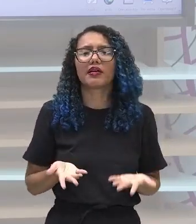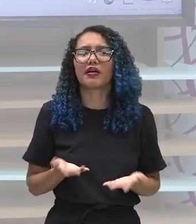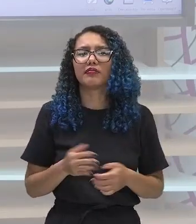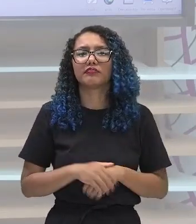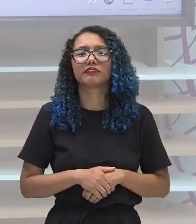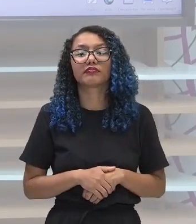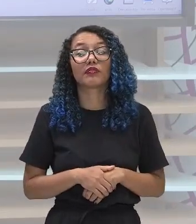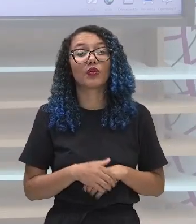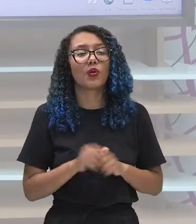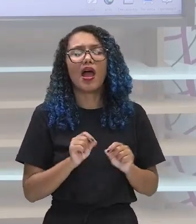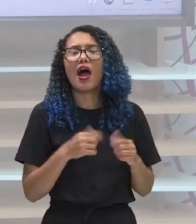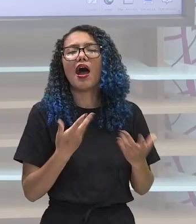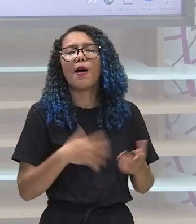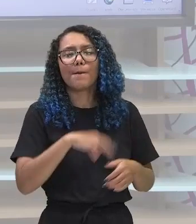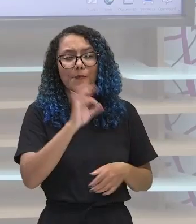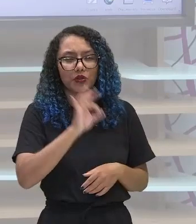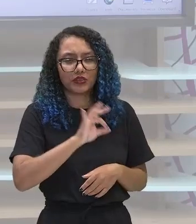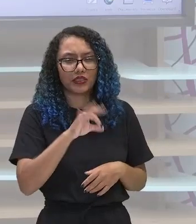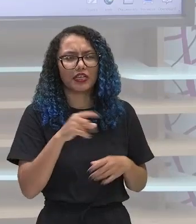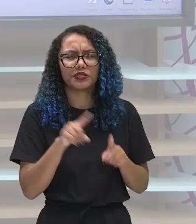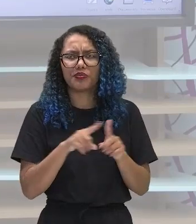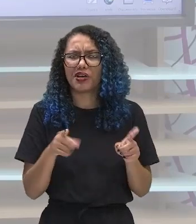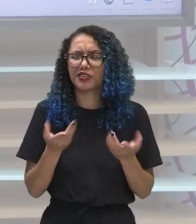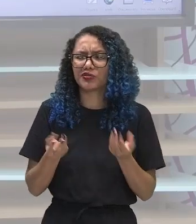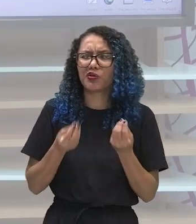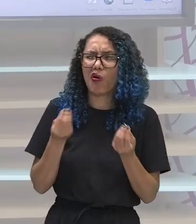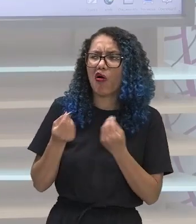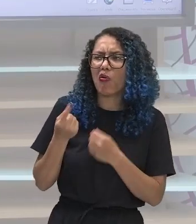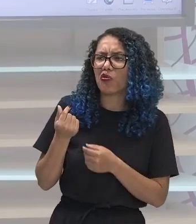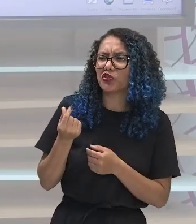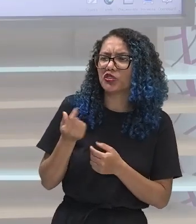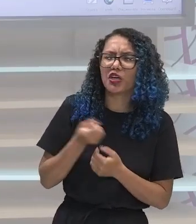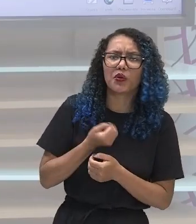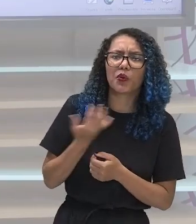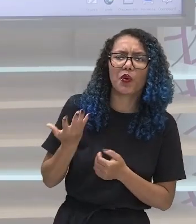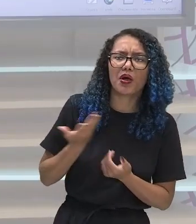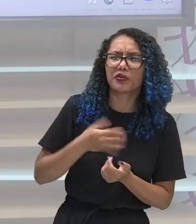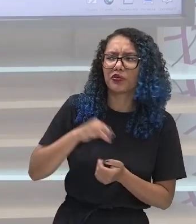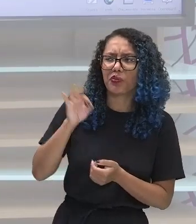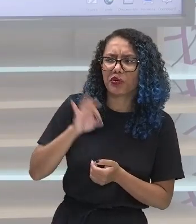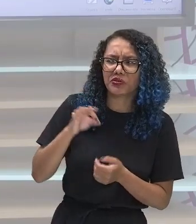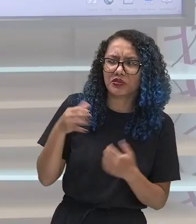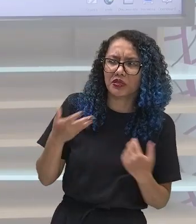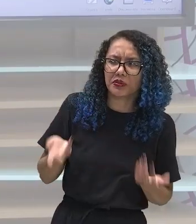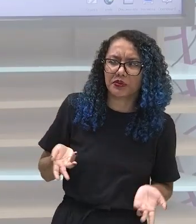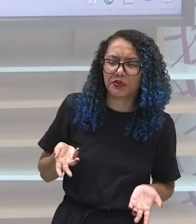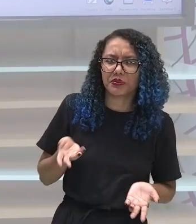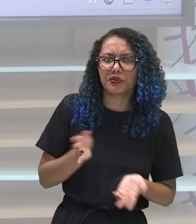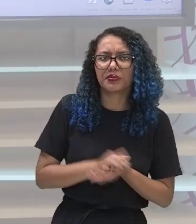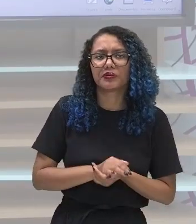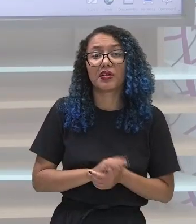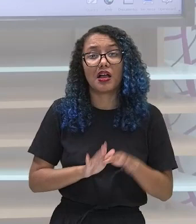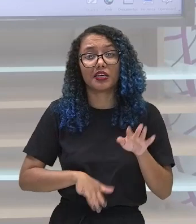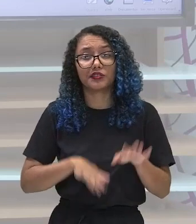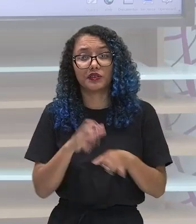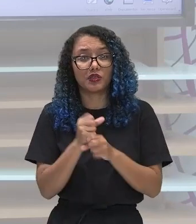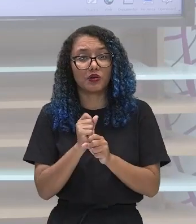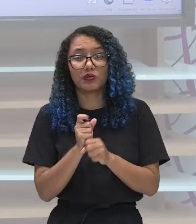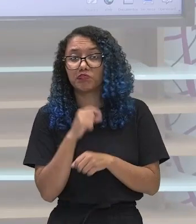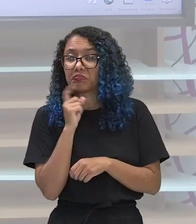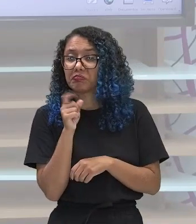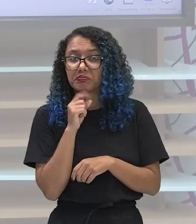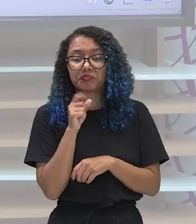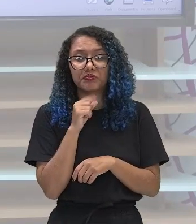porcentagem. Aí você tem que perguntar, mas o que é isso em dinheiro, né? Porque muitas vezes você não consegue ali transformar